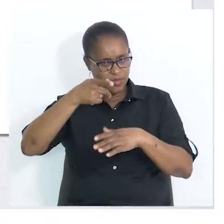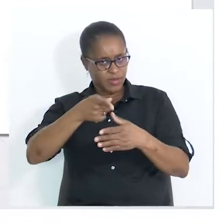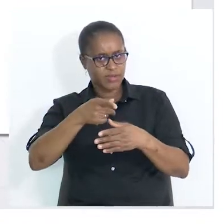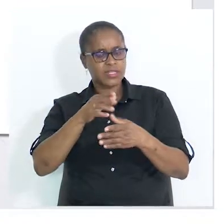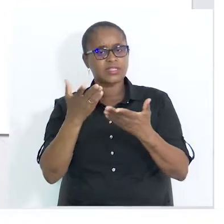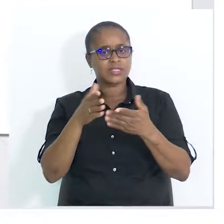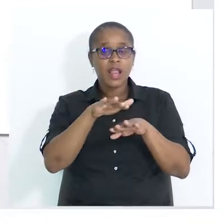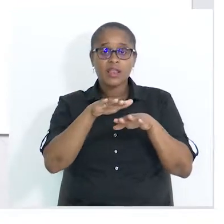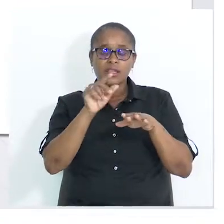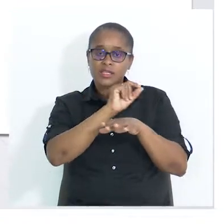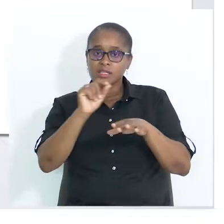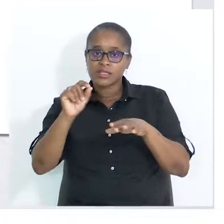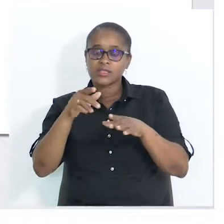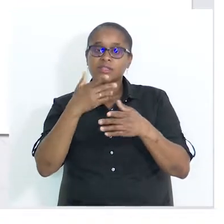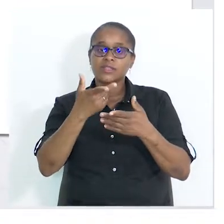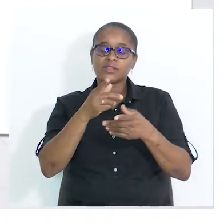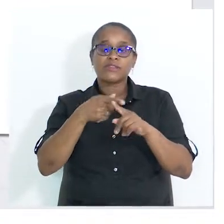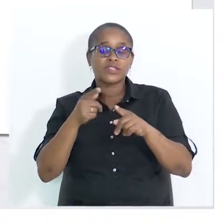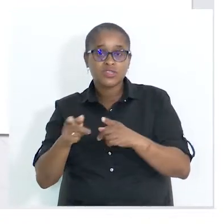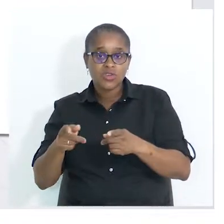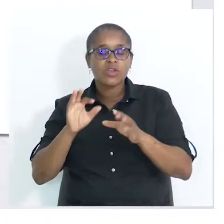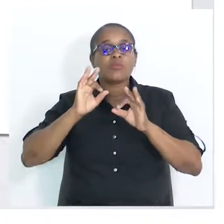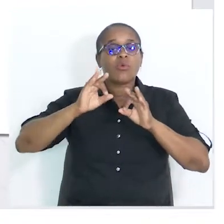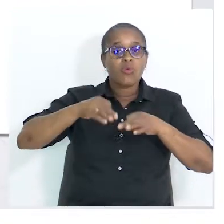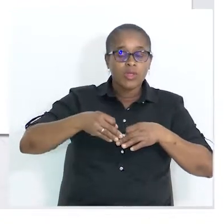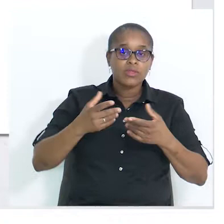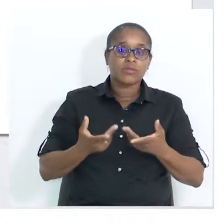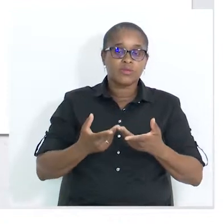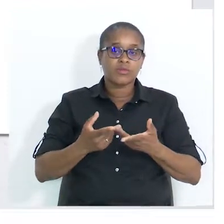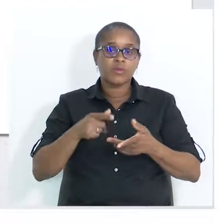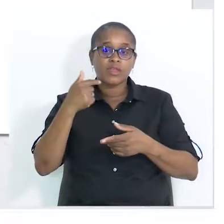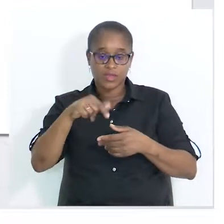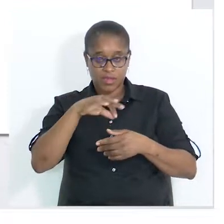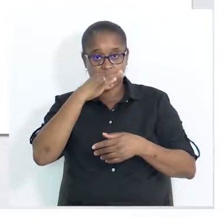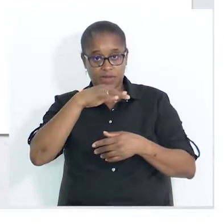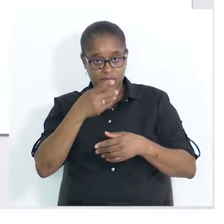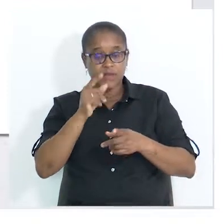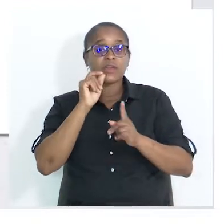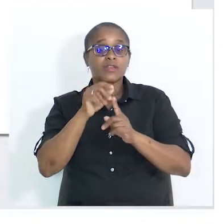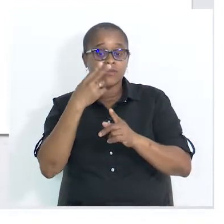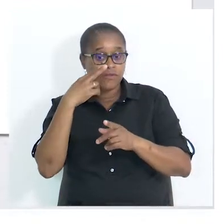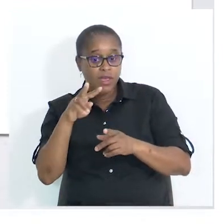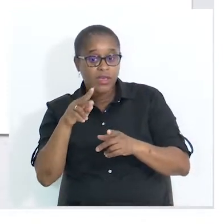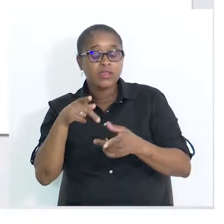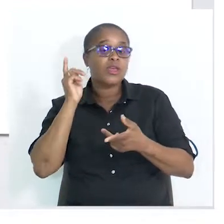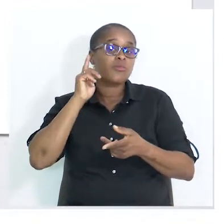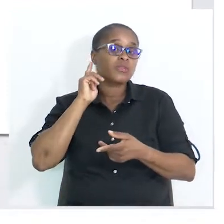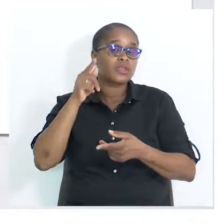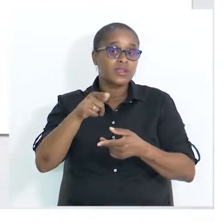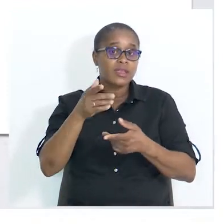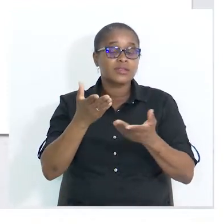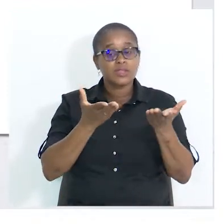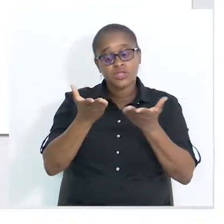de diferenciação. E por último, vais ter que dar conta, ou então vais certificar da importância